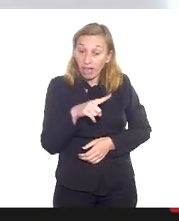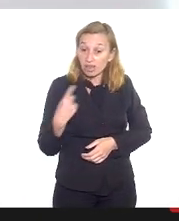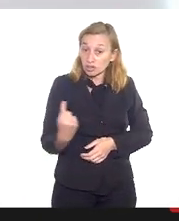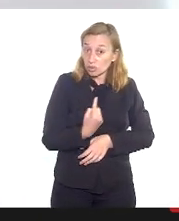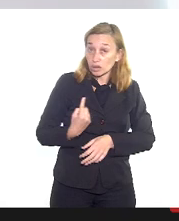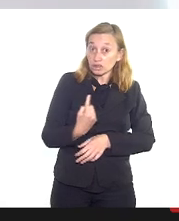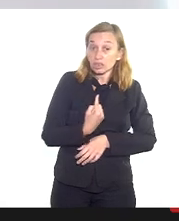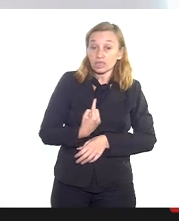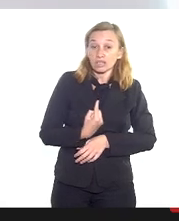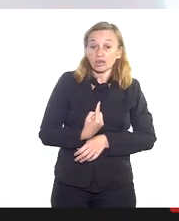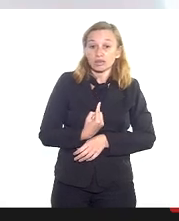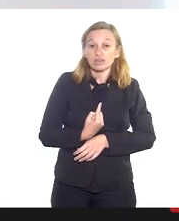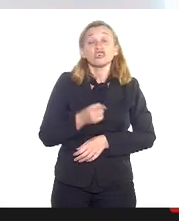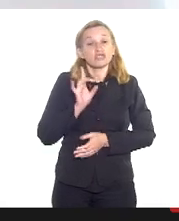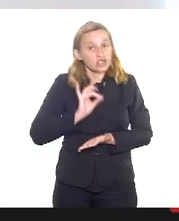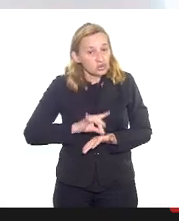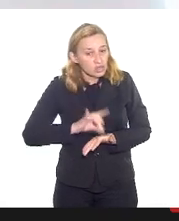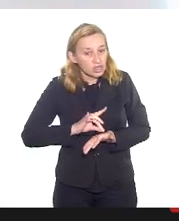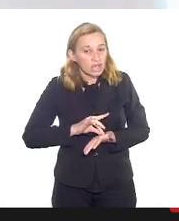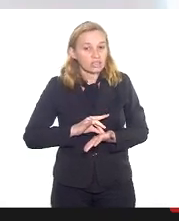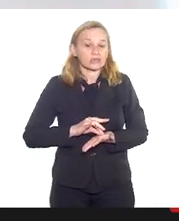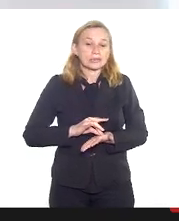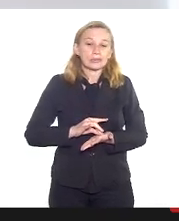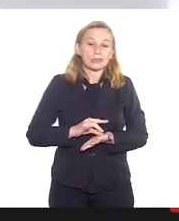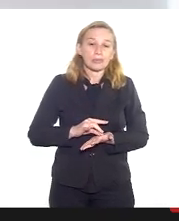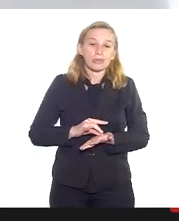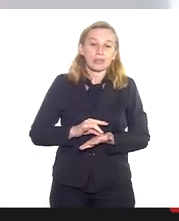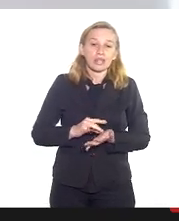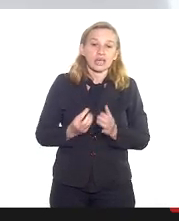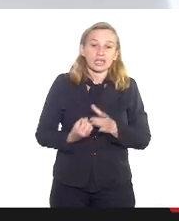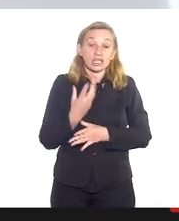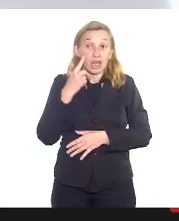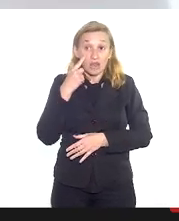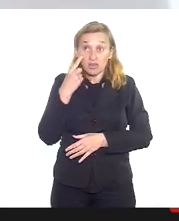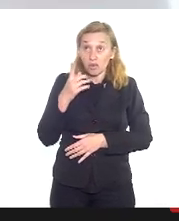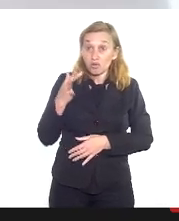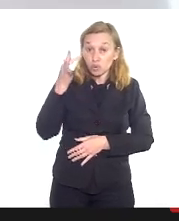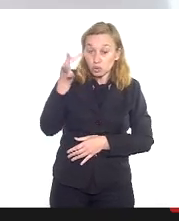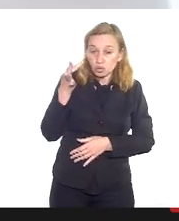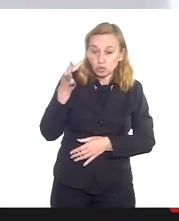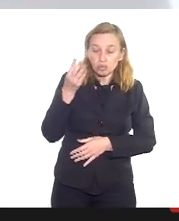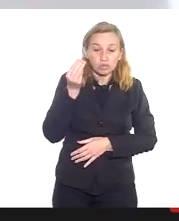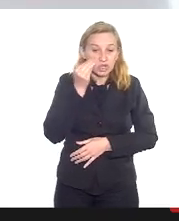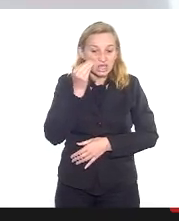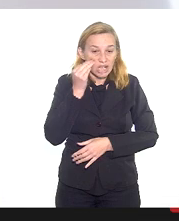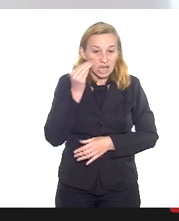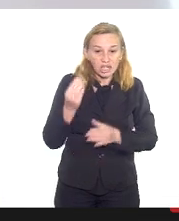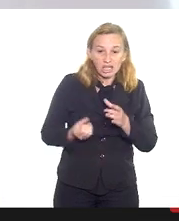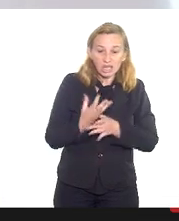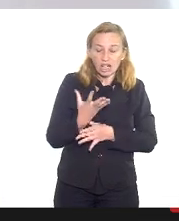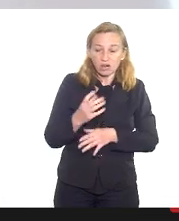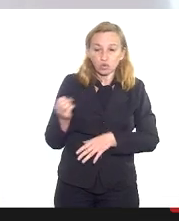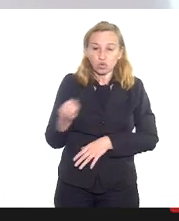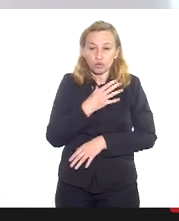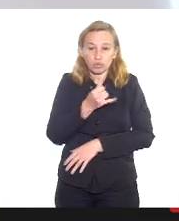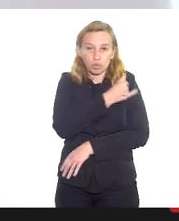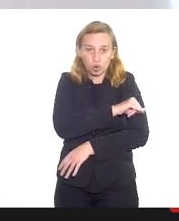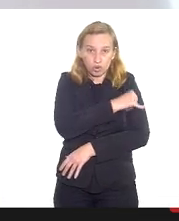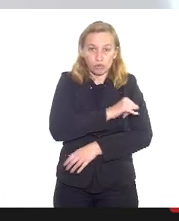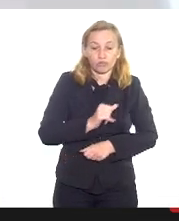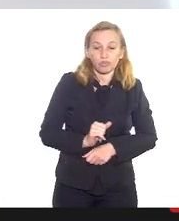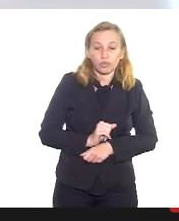é, de verdade, do fundo do coração, é promover, olhar para frente, vamos tentar construir algo novo para o Rio,